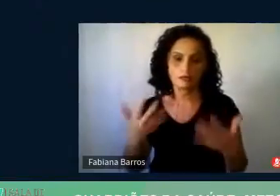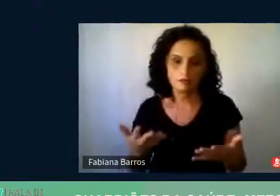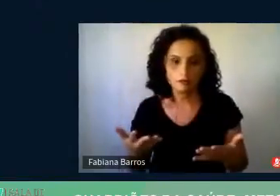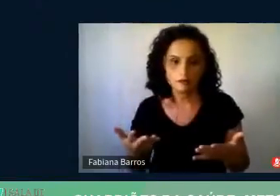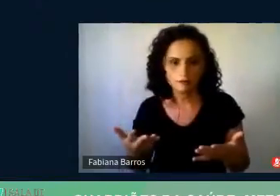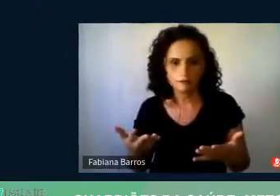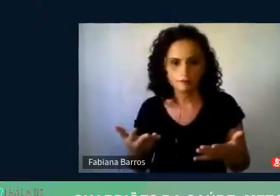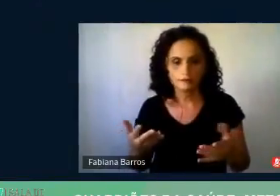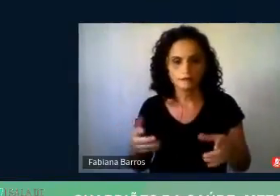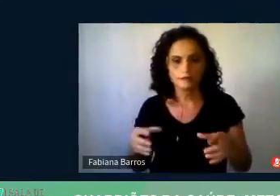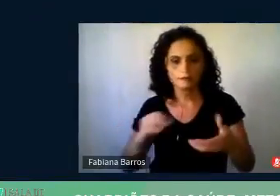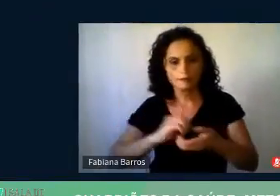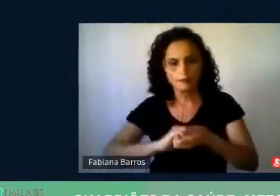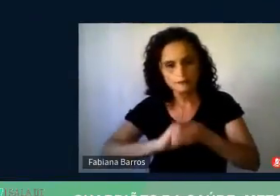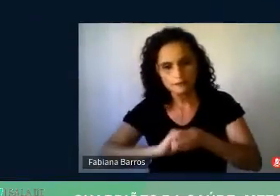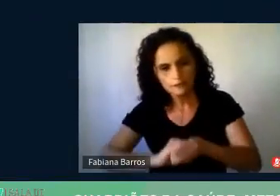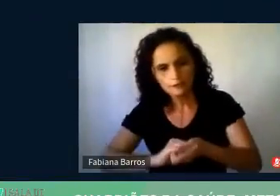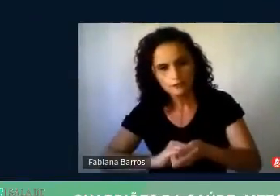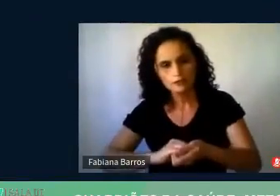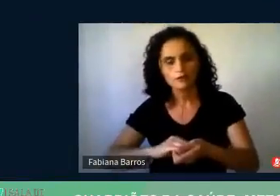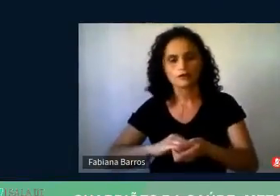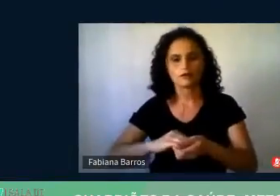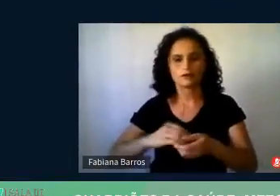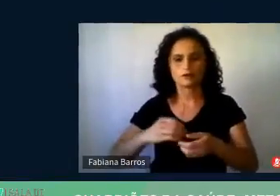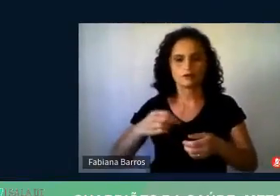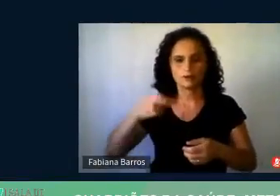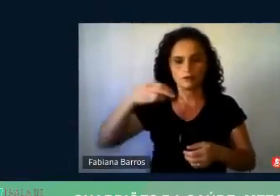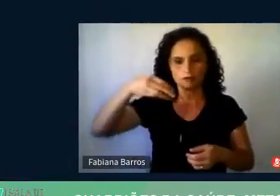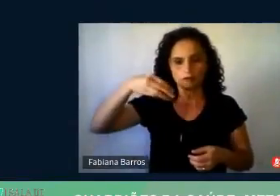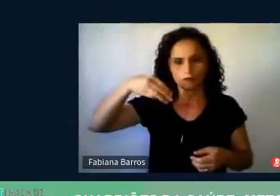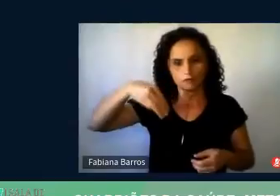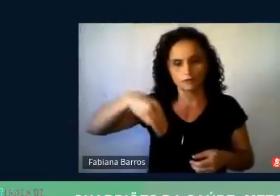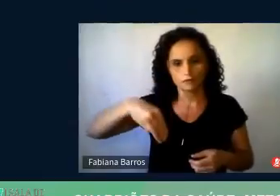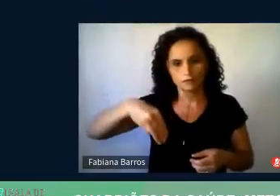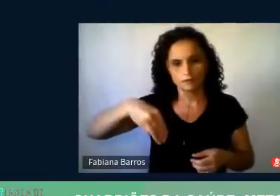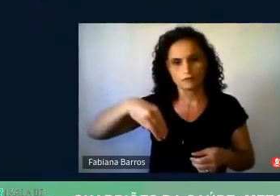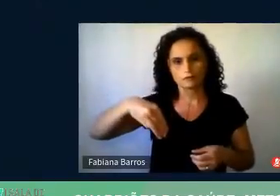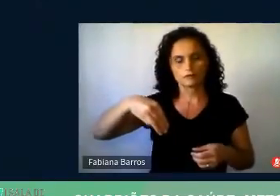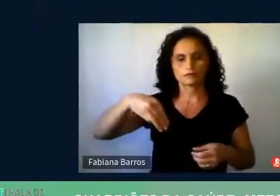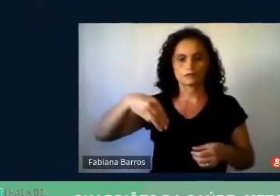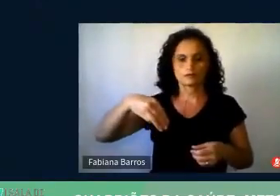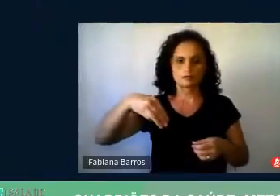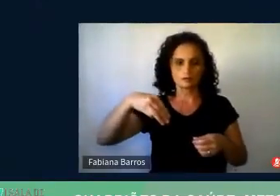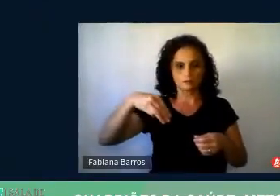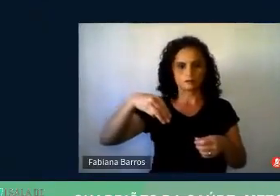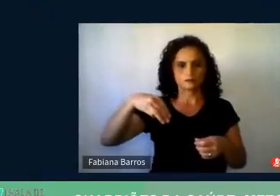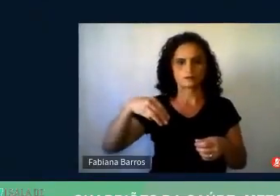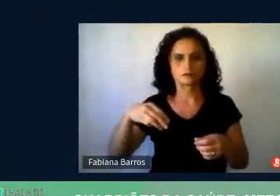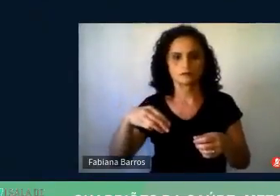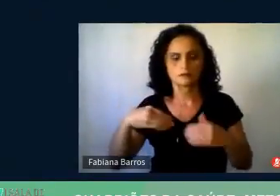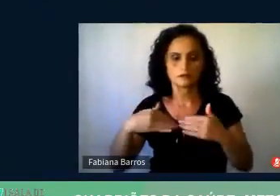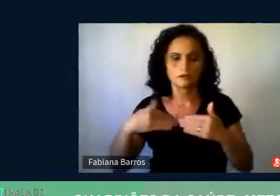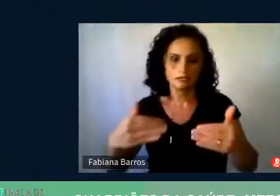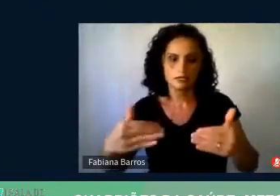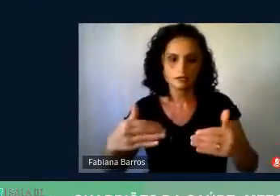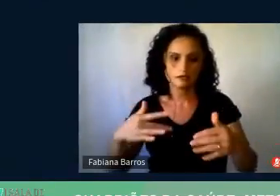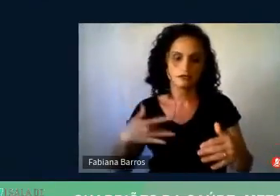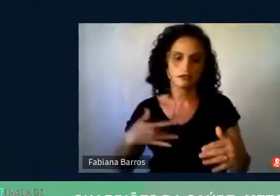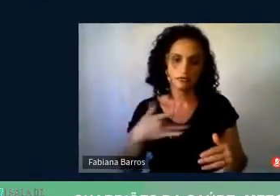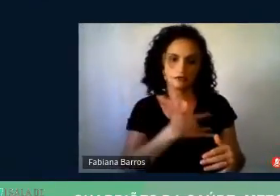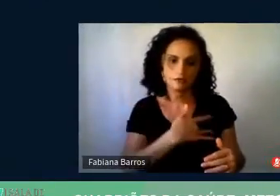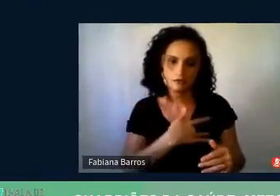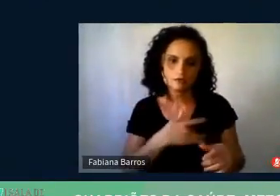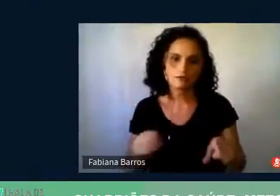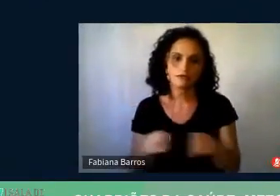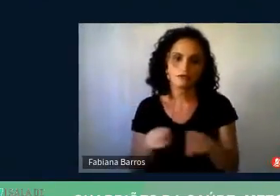da Saúde, em outras iniciativas, e o Ministério preferiu desenvolver um aplicativo específico deles, né, o CoronaSUS, e a PROEP justamente percebeu